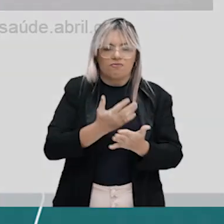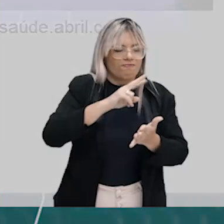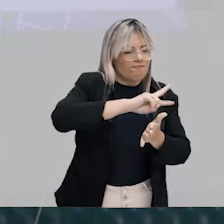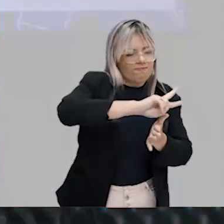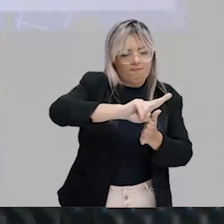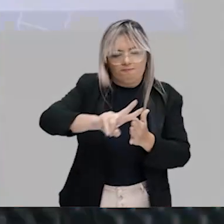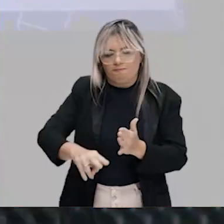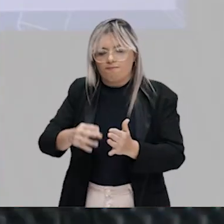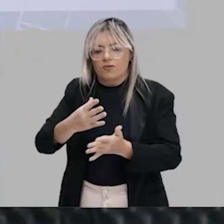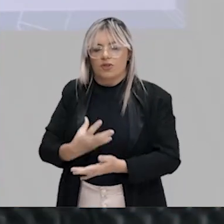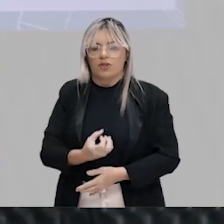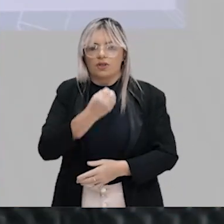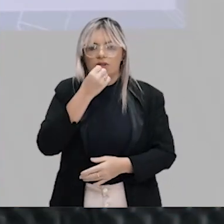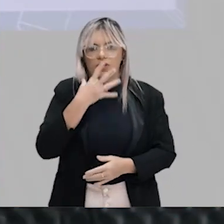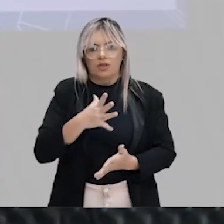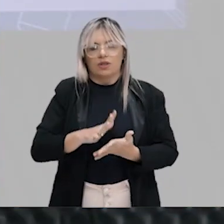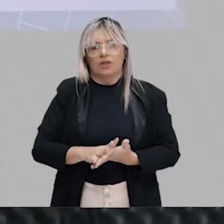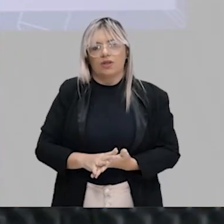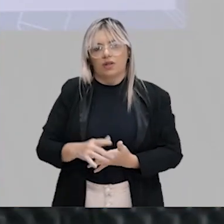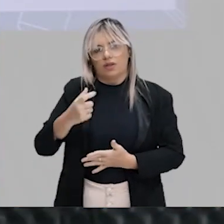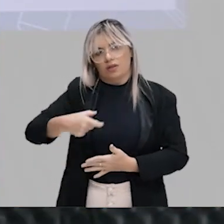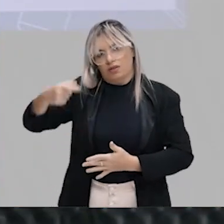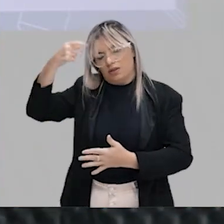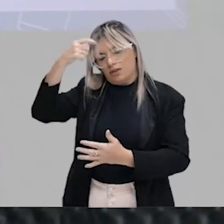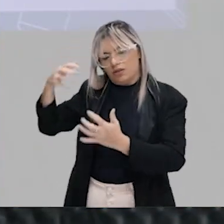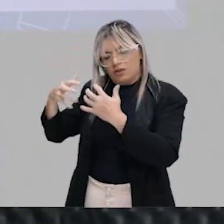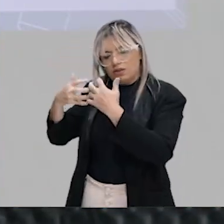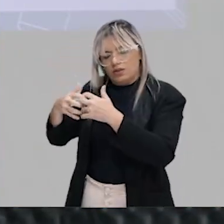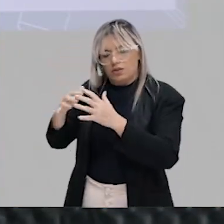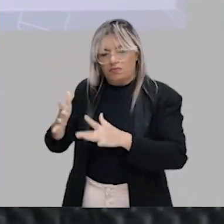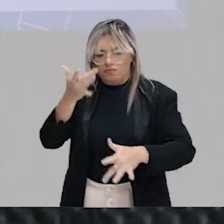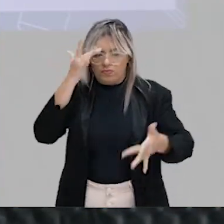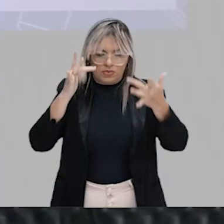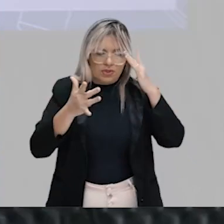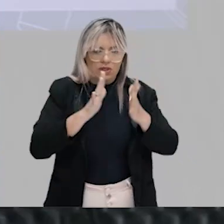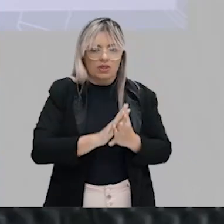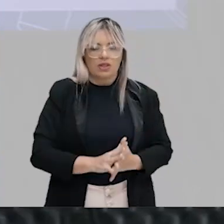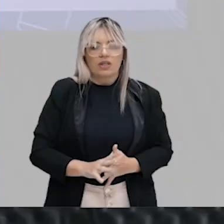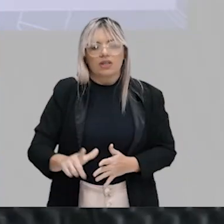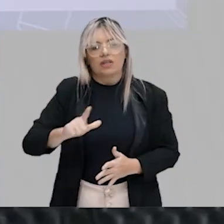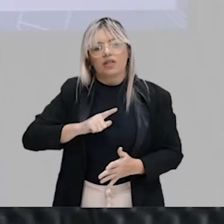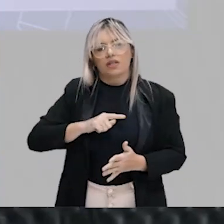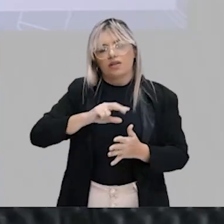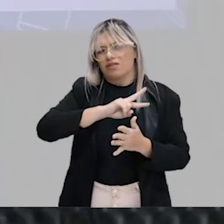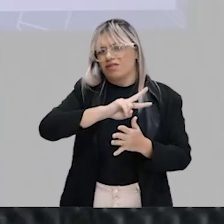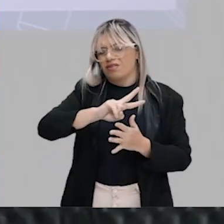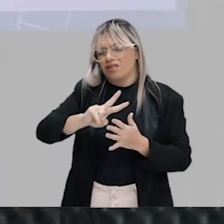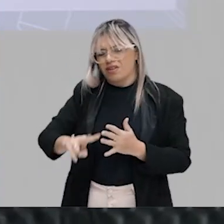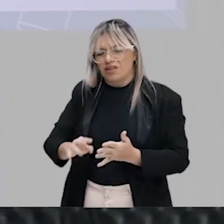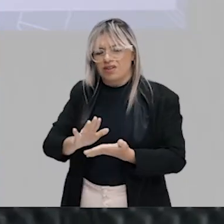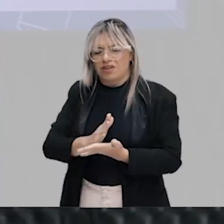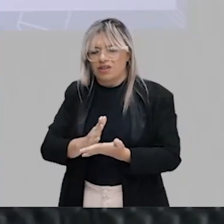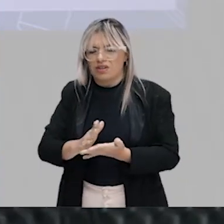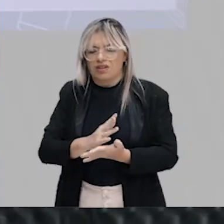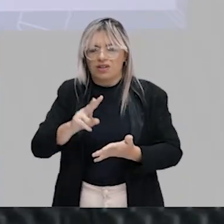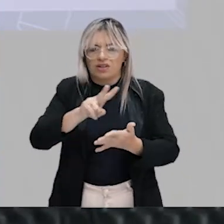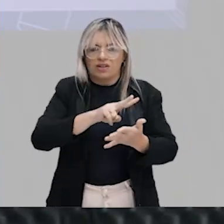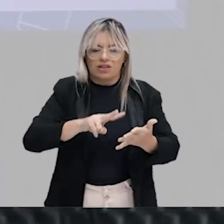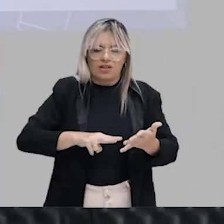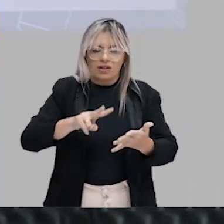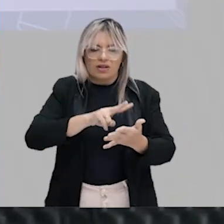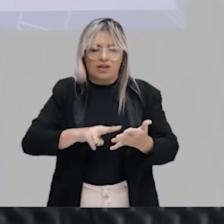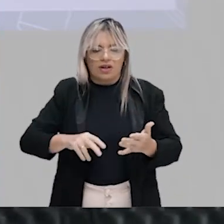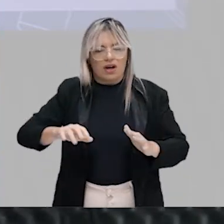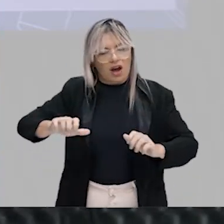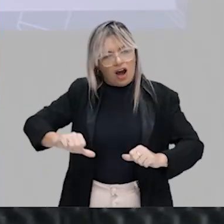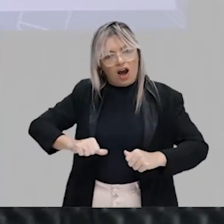vários. São vários. Existem muitos outros ainda. Tudo aqui que vocês leem vai falar,